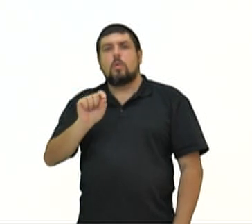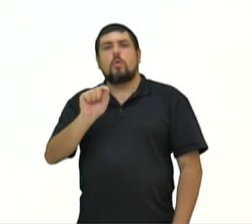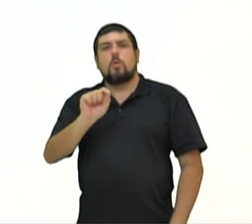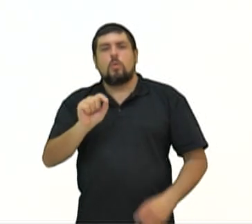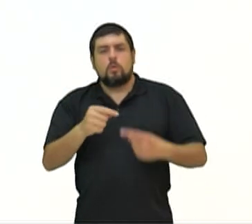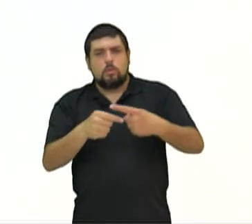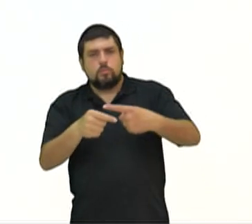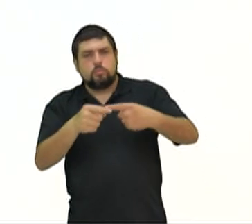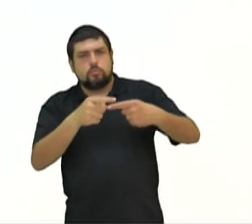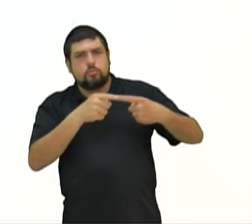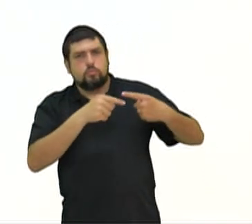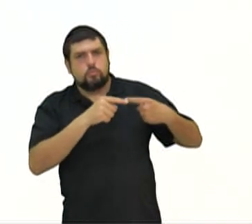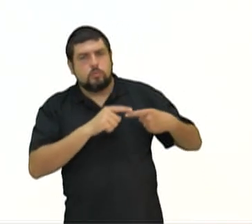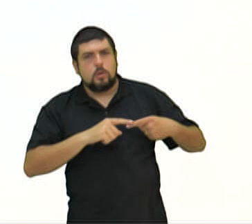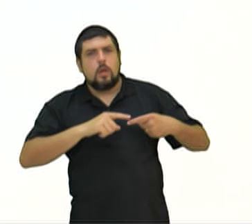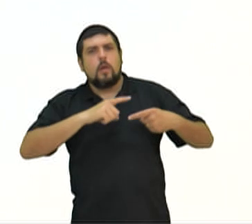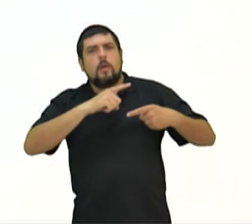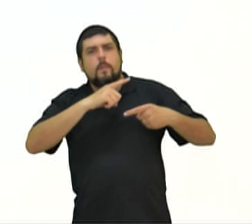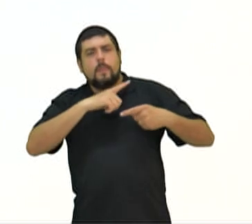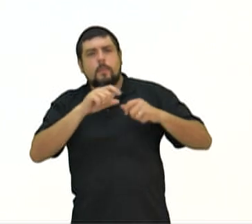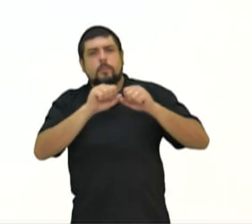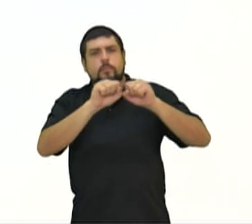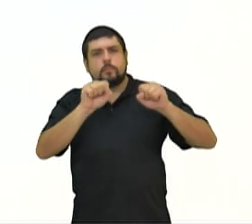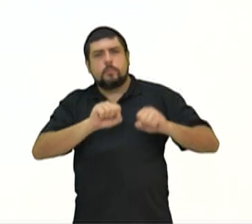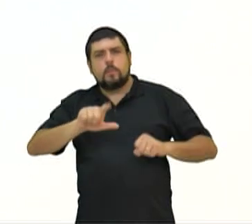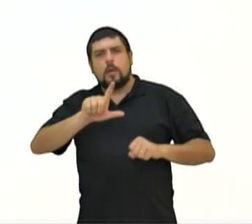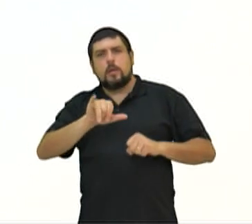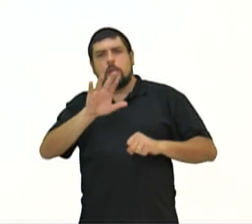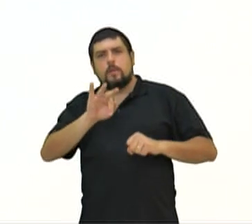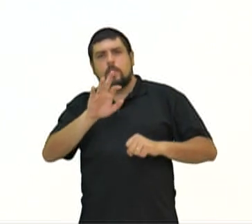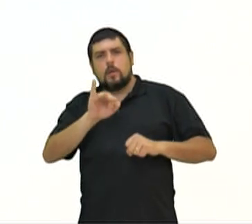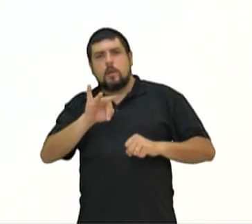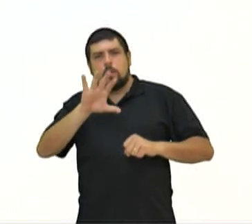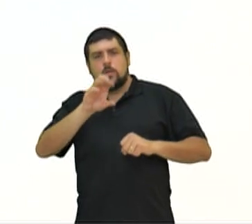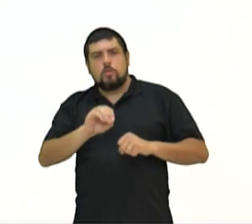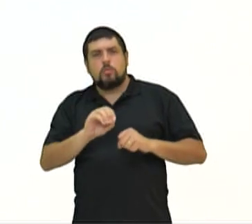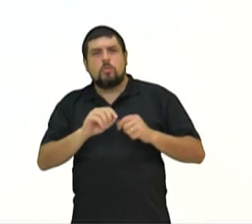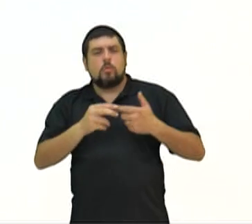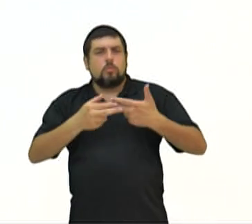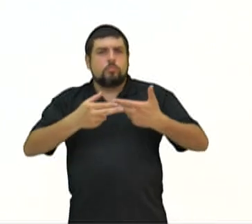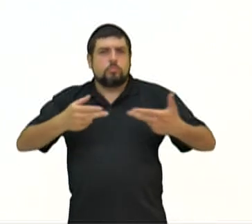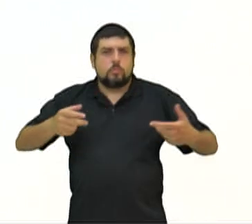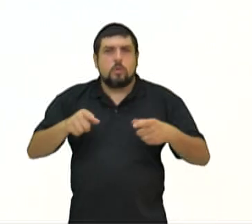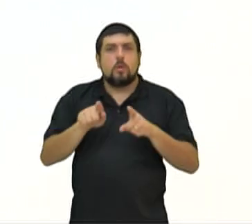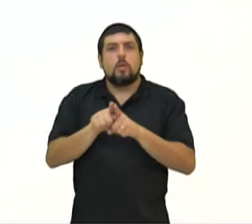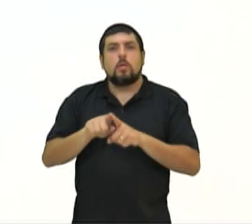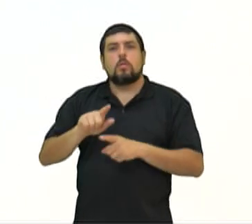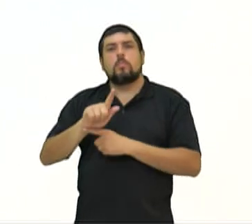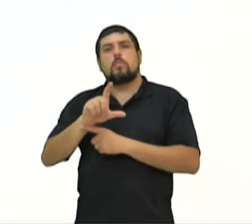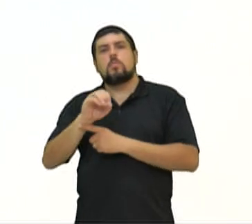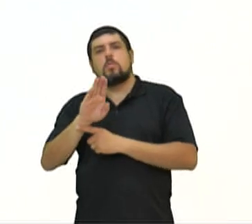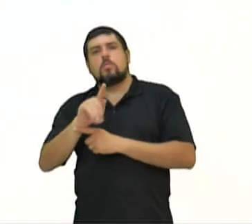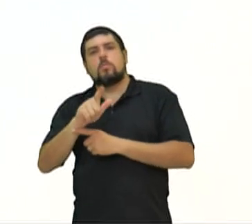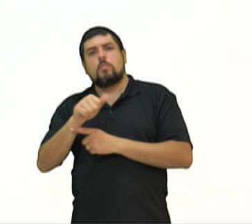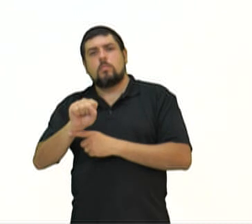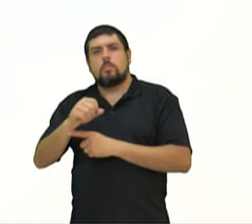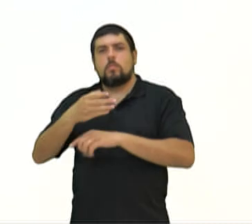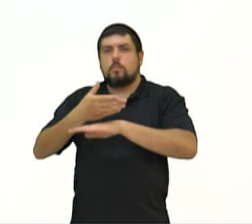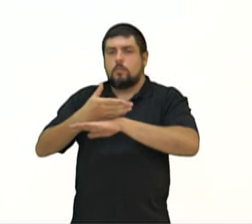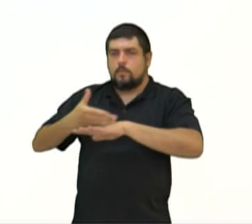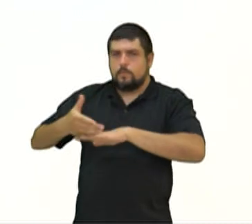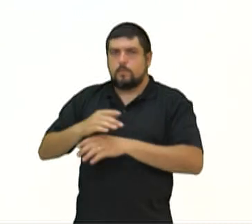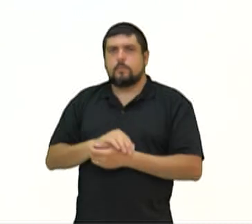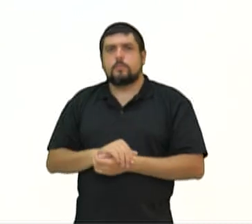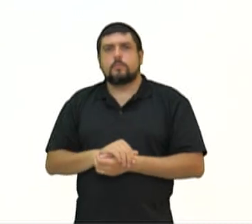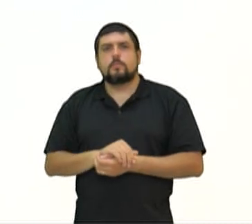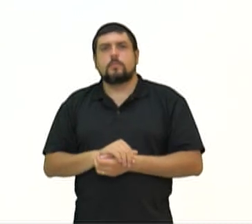linfático, os linfonodos que fazem aquela filtração e pelos glóbulos brancos. Esse